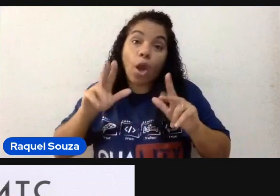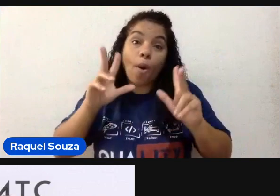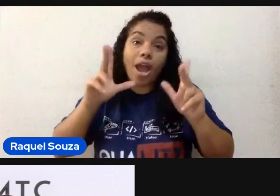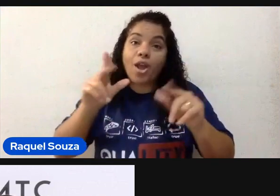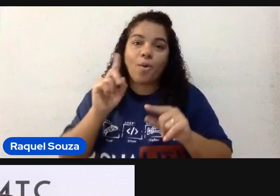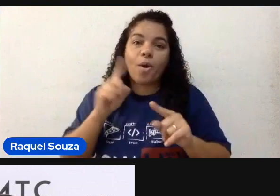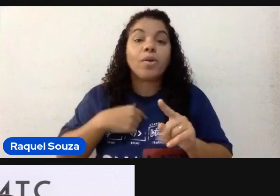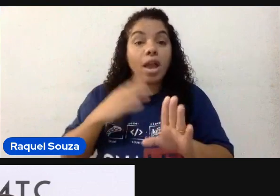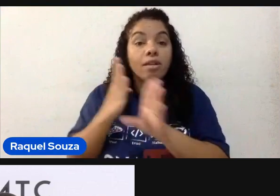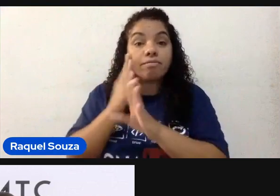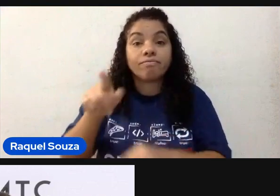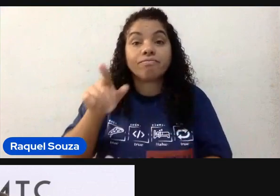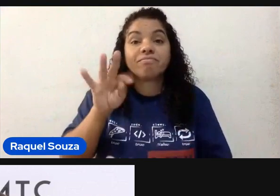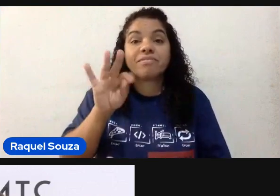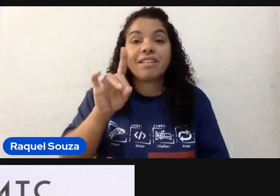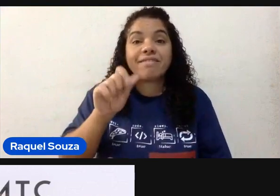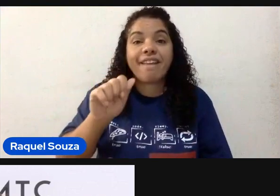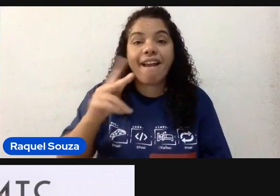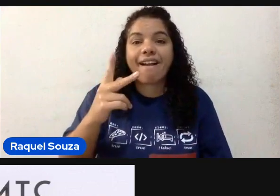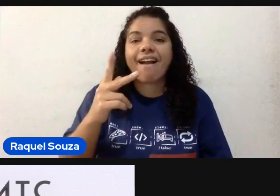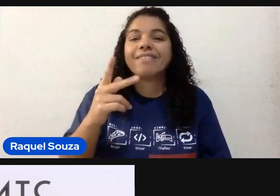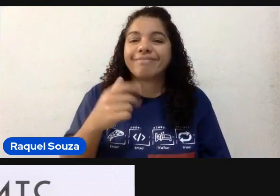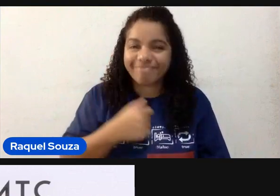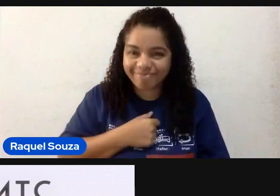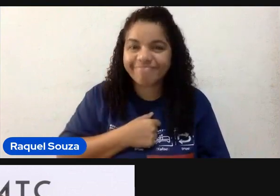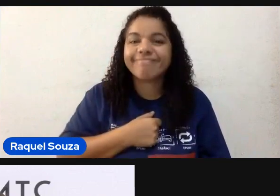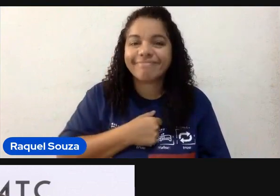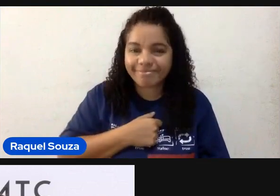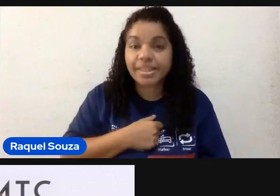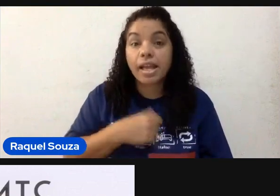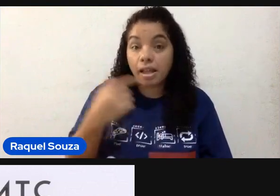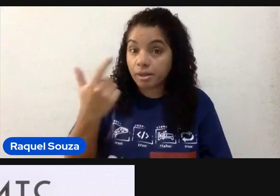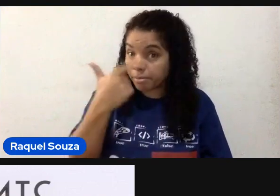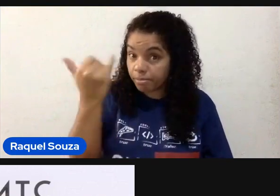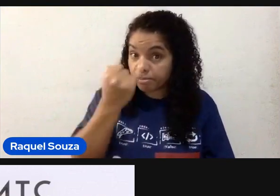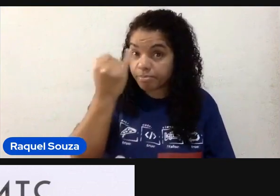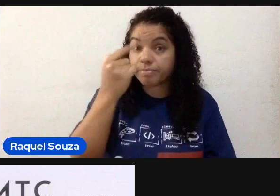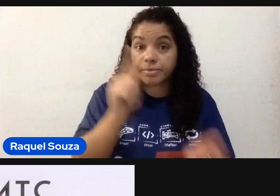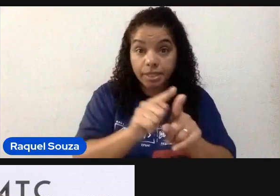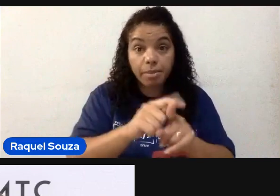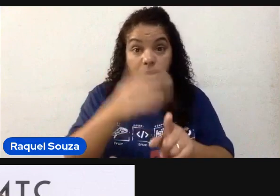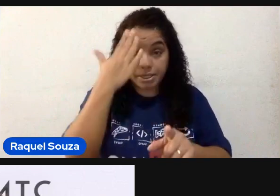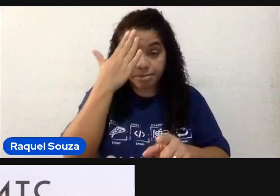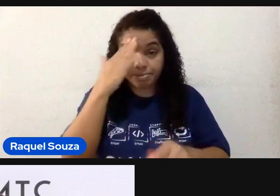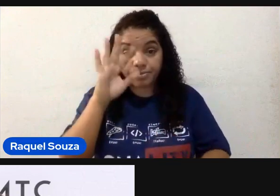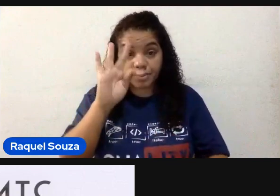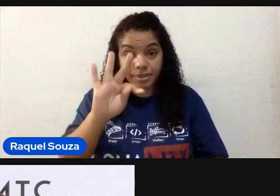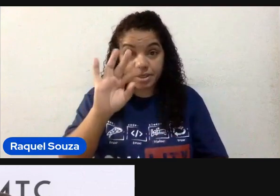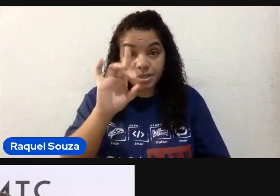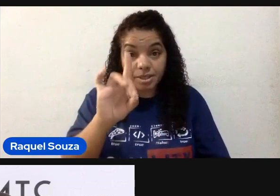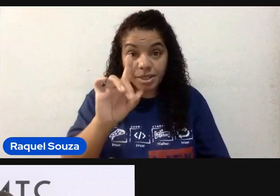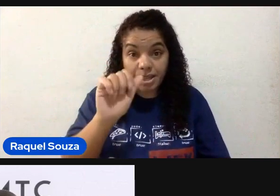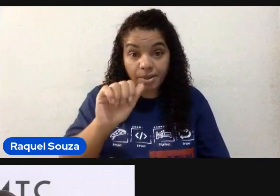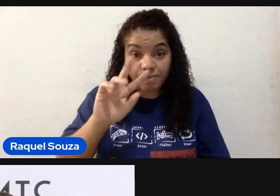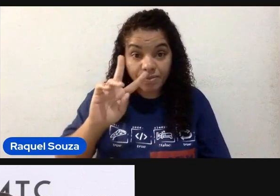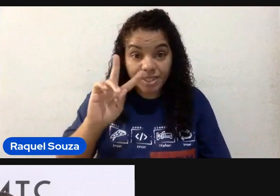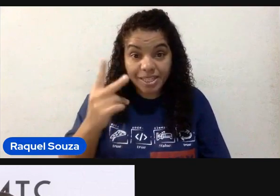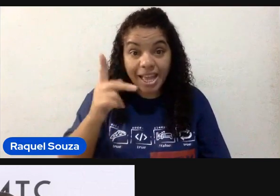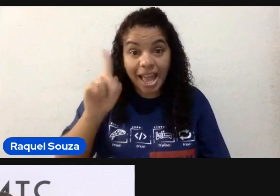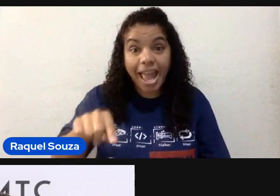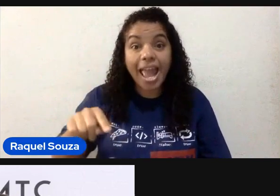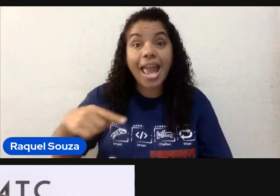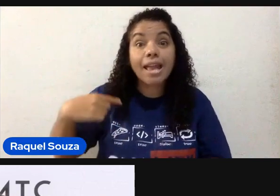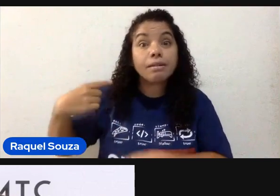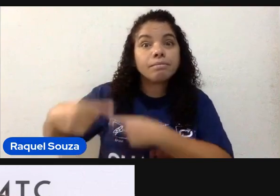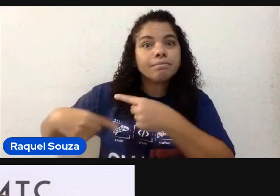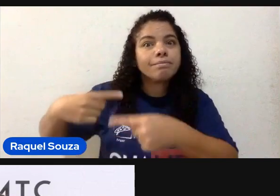foi diagnosticada com TDAH. E outra coisa que é muito importante saber, o TDAH é hereditário.